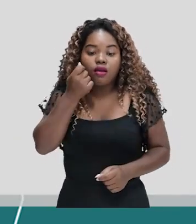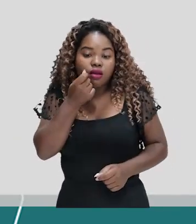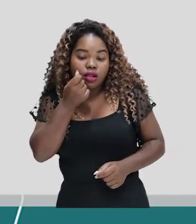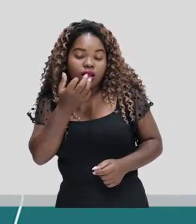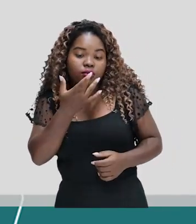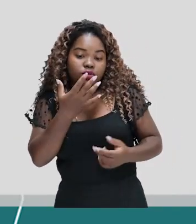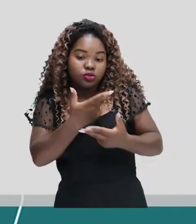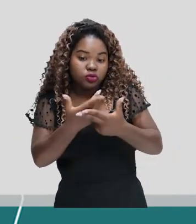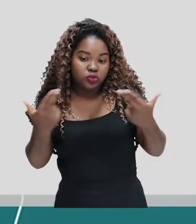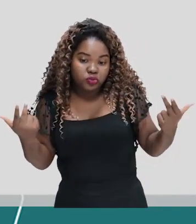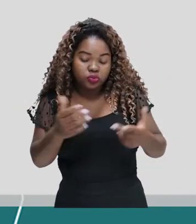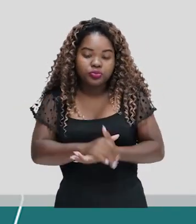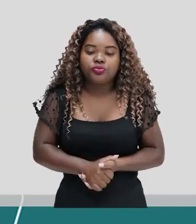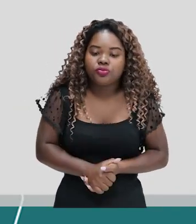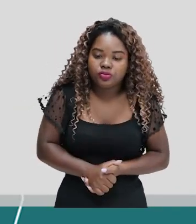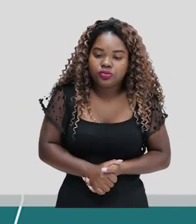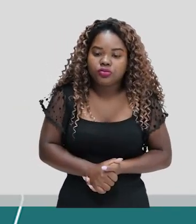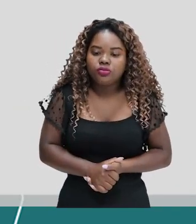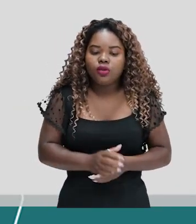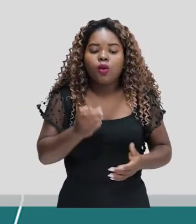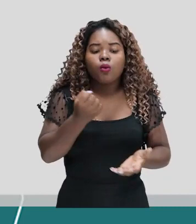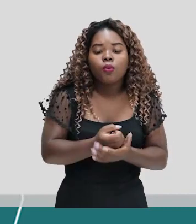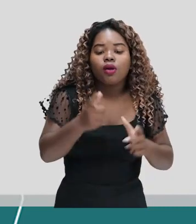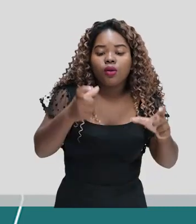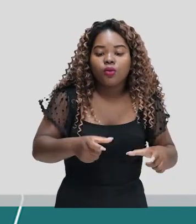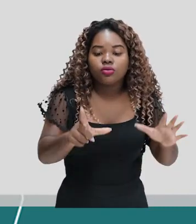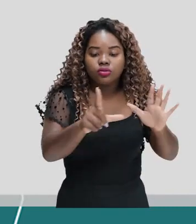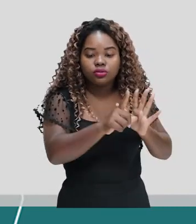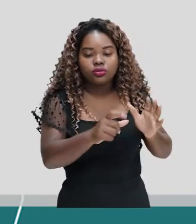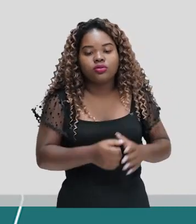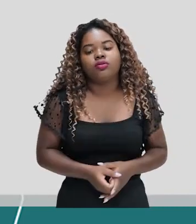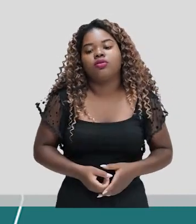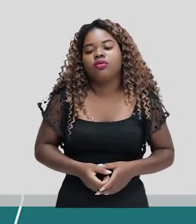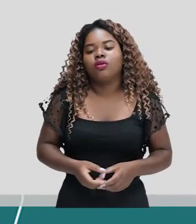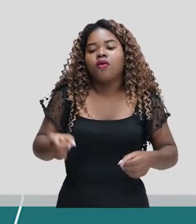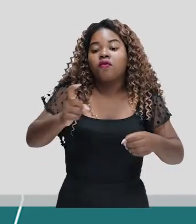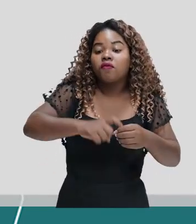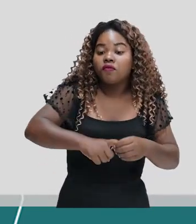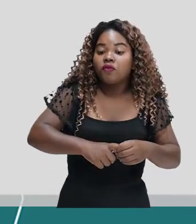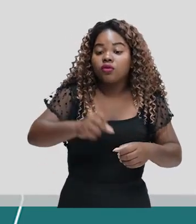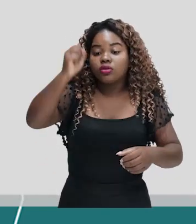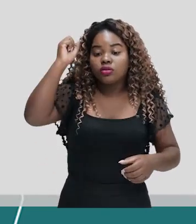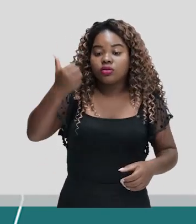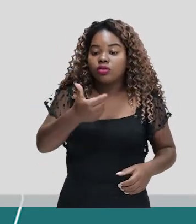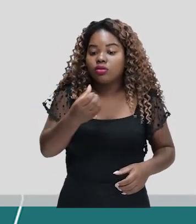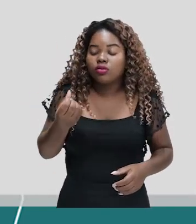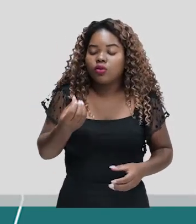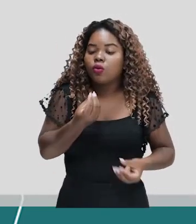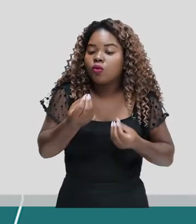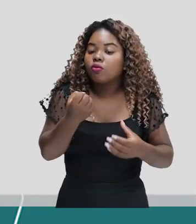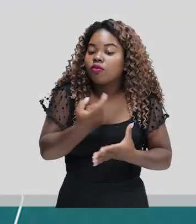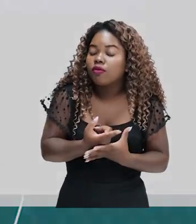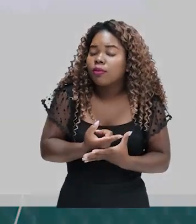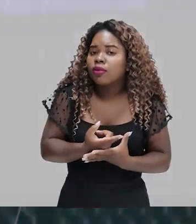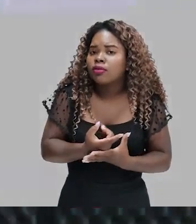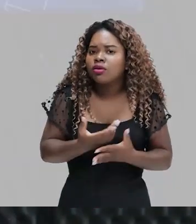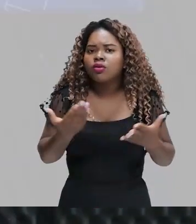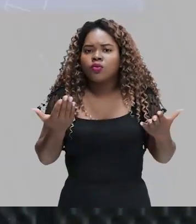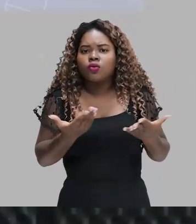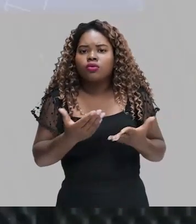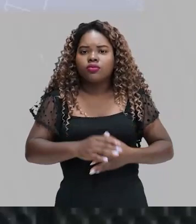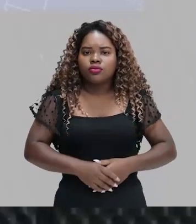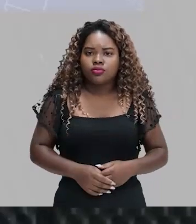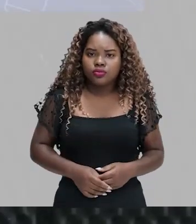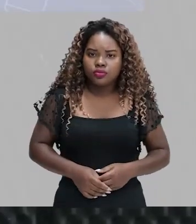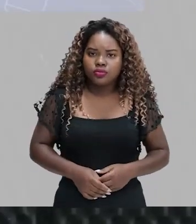comprar as tintas? Numa loja. Bom, beleza, né? Volta no século XVI. Onde é que eu vou comprar essas tintas, meu Deus? E agora? Vamos fazer tinta